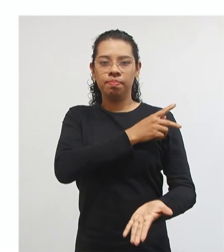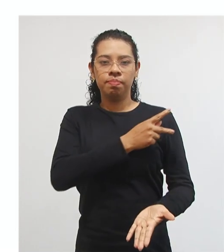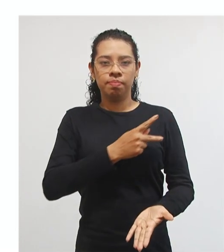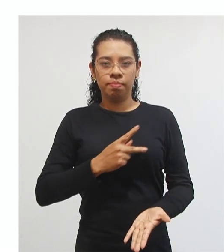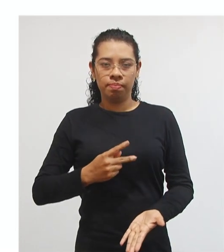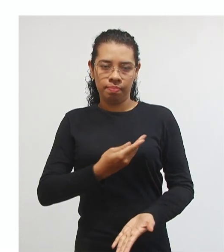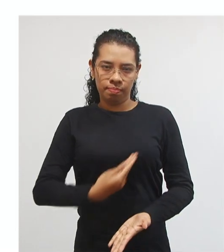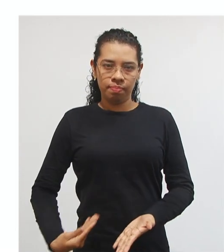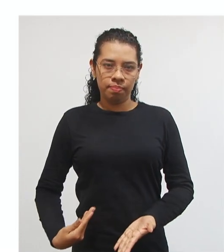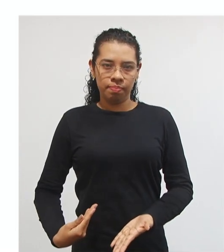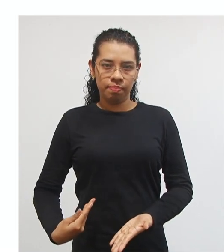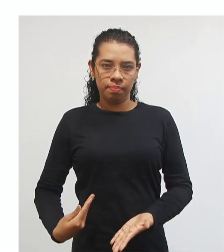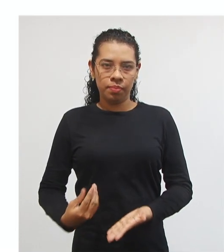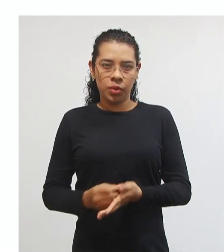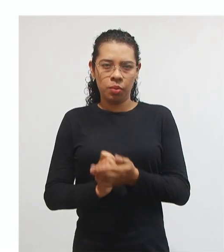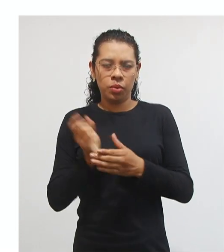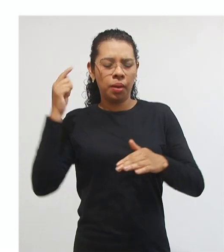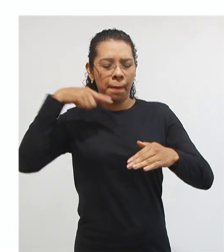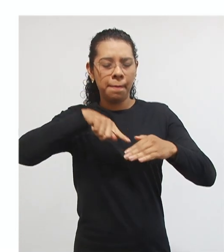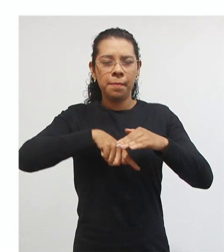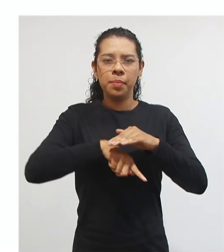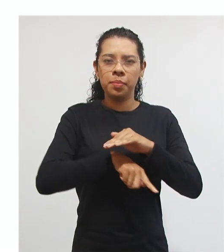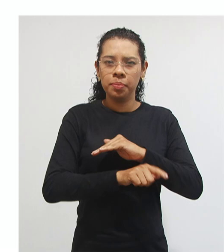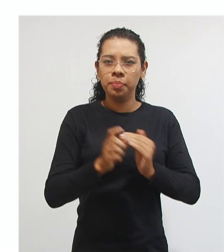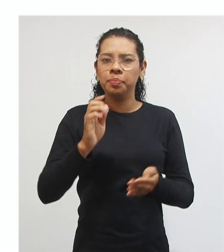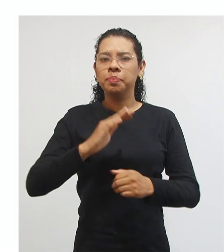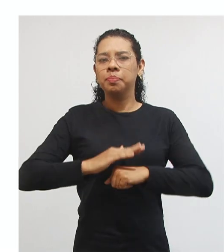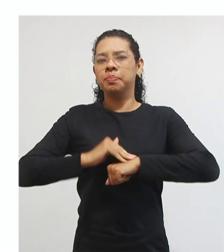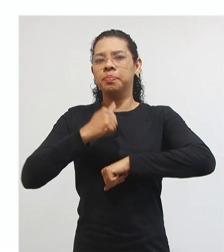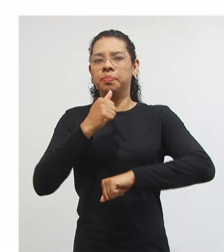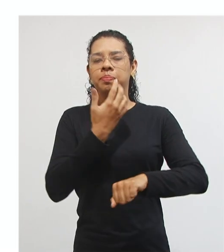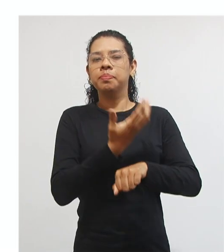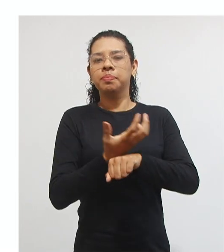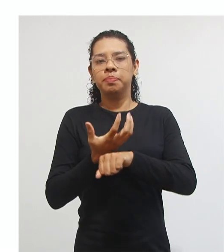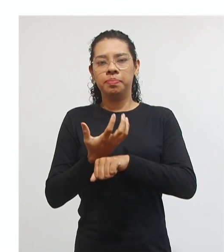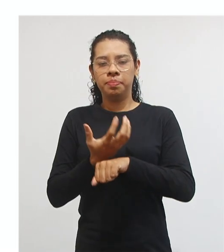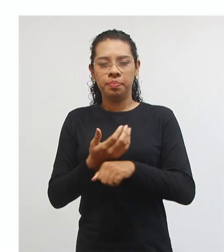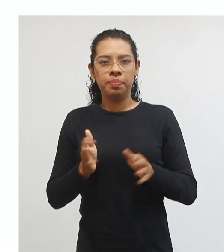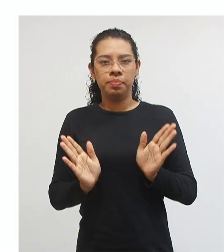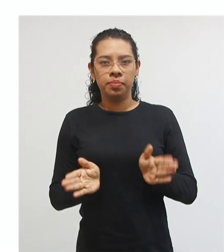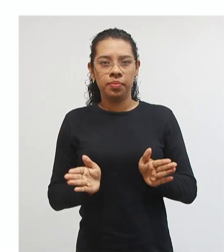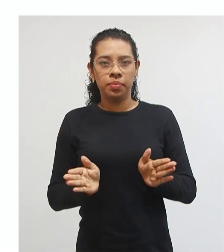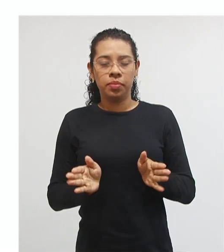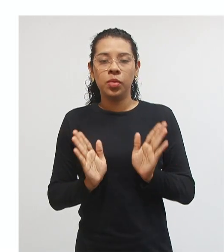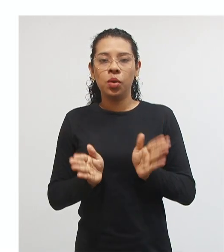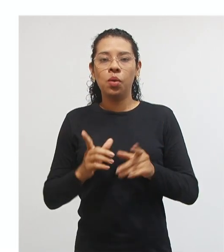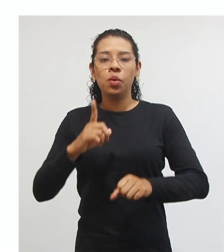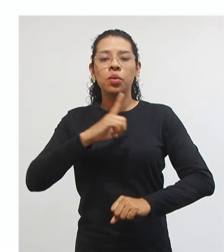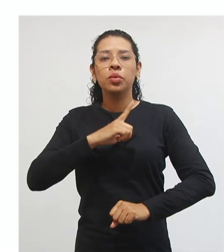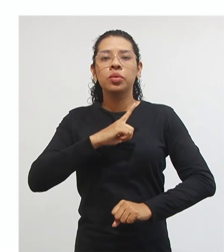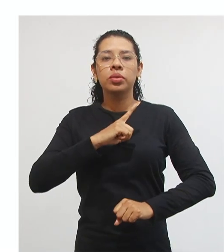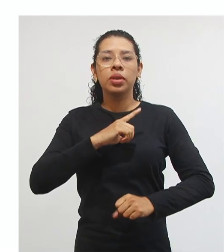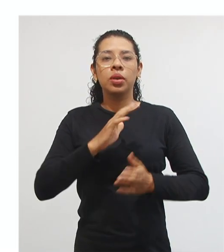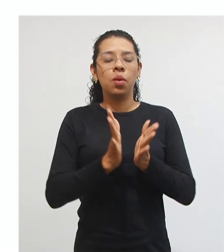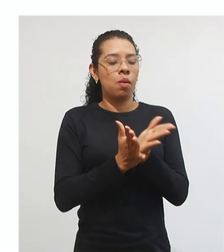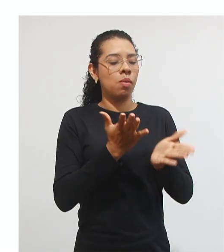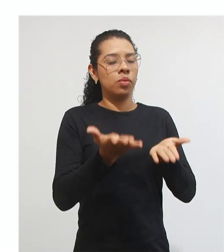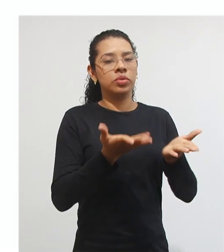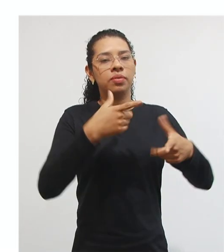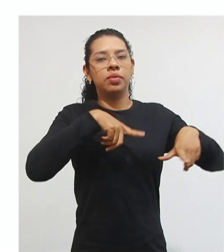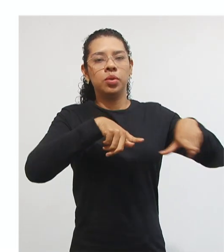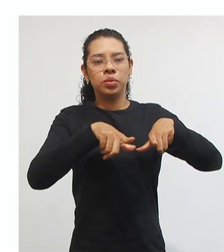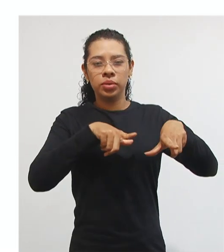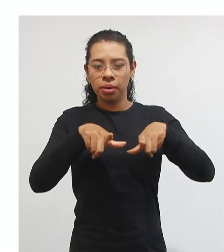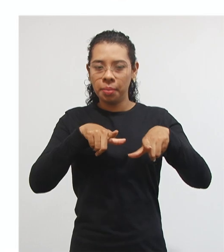nosso conteúdo de hoje, nós temos aqui, né, os principais: o marketing de serviços, o marketing social, que a gente